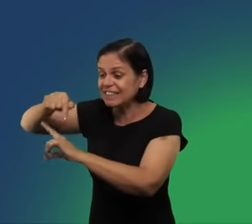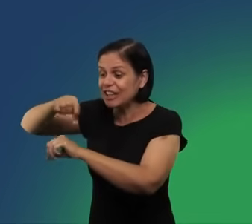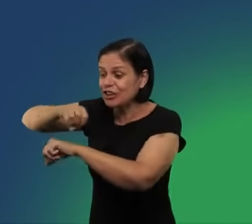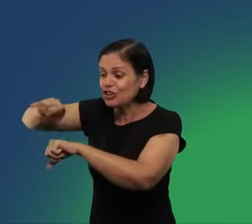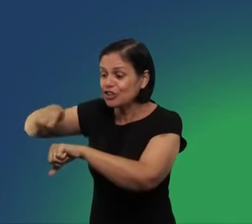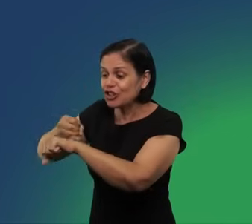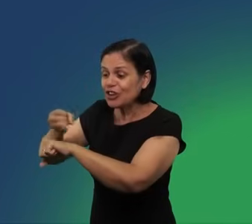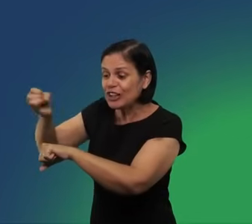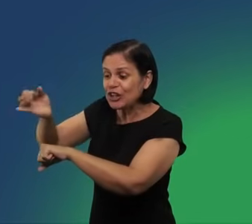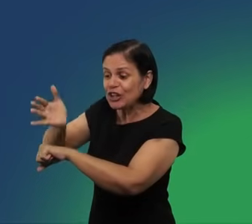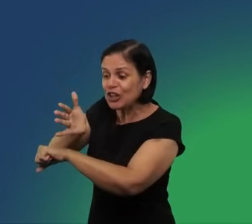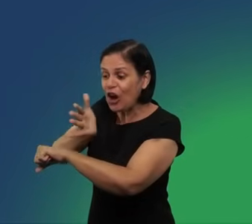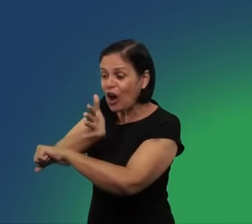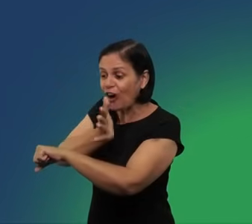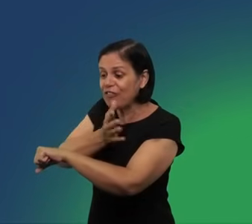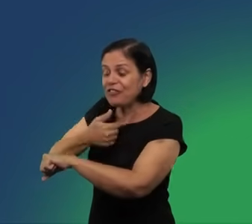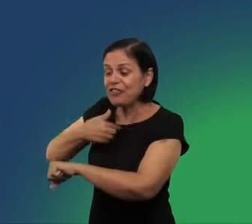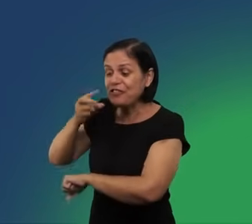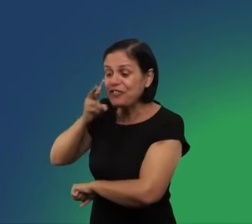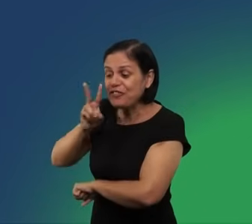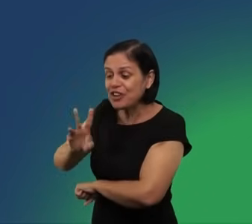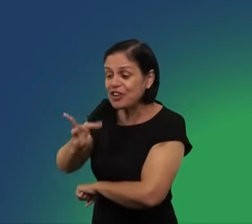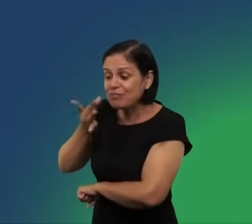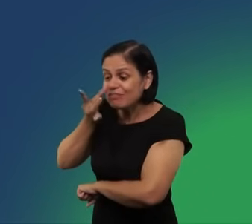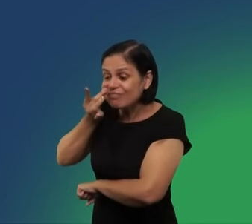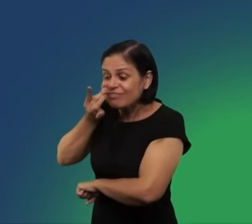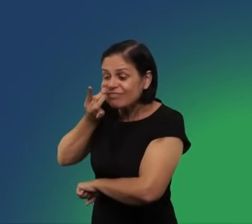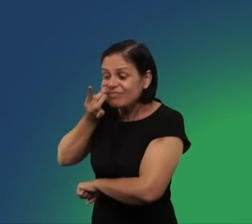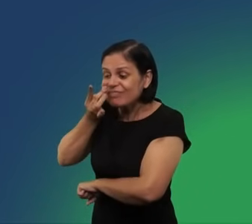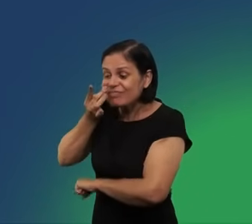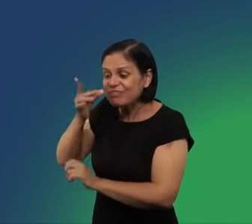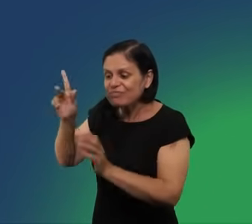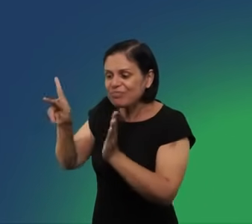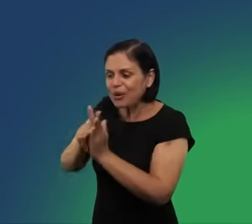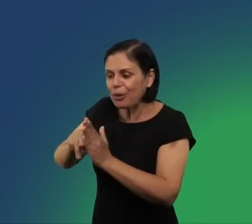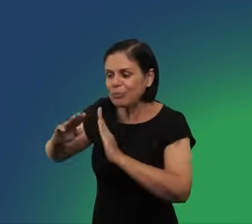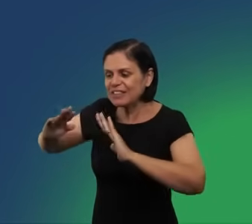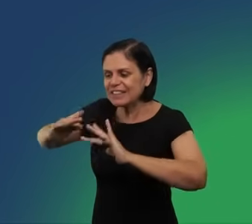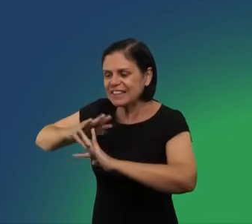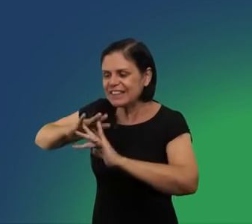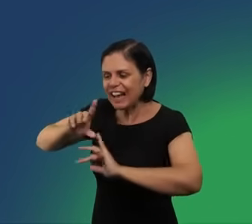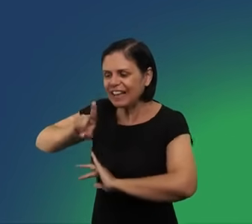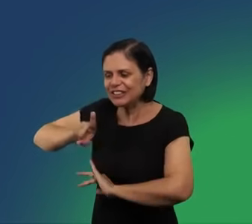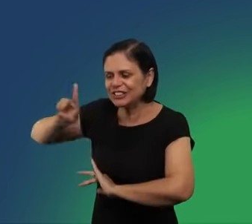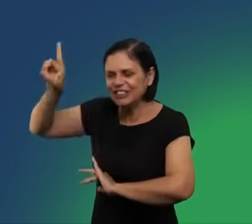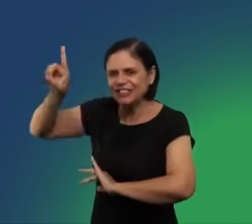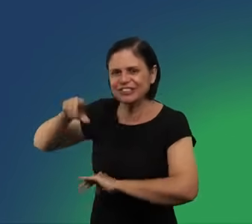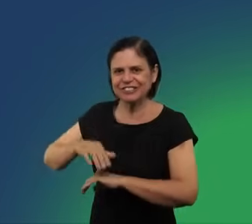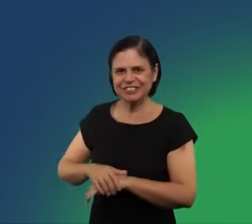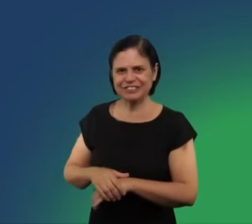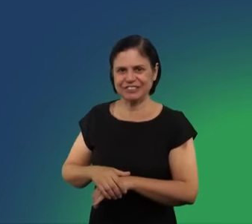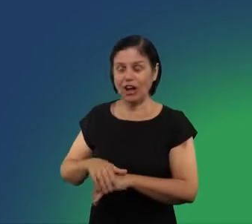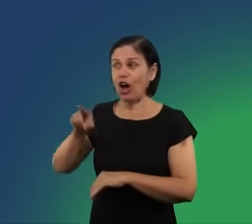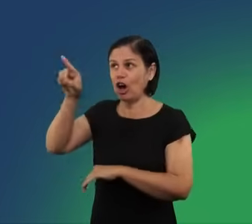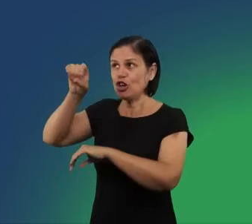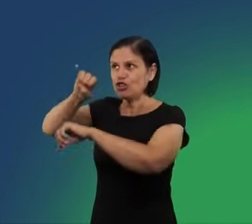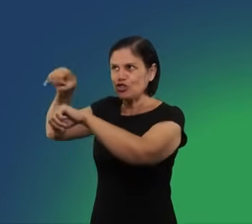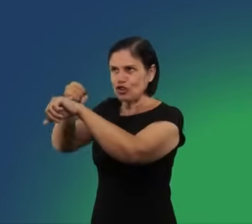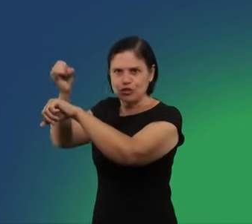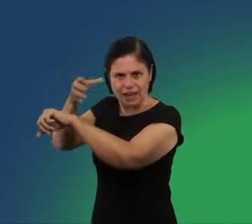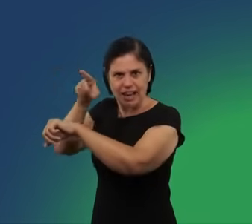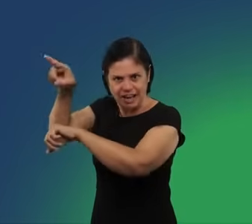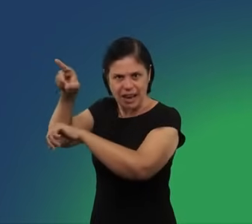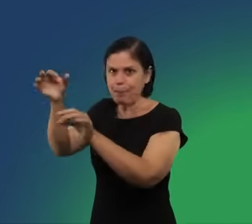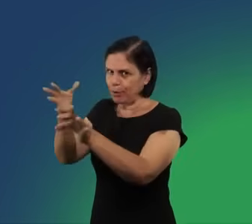Jerusalém, que descia. Vejam os irmãos, a Jerusalém está lá pronta. A